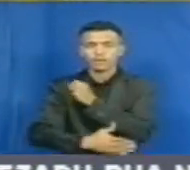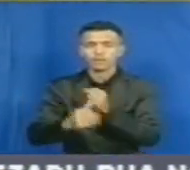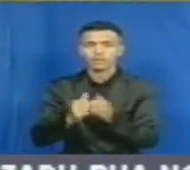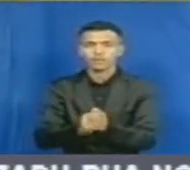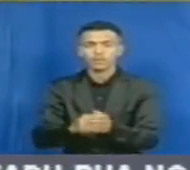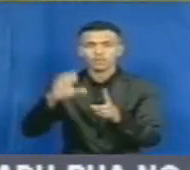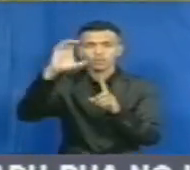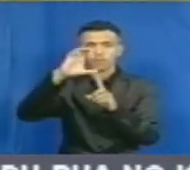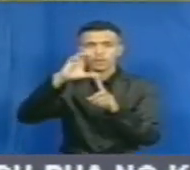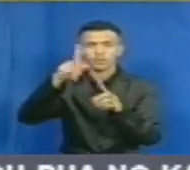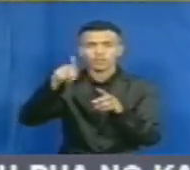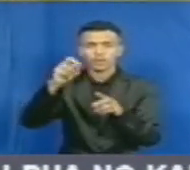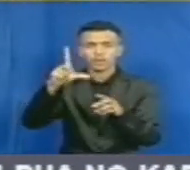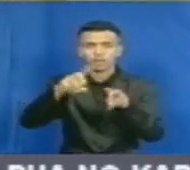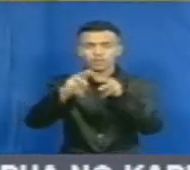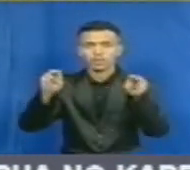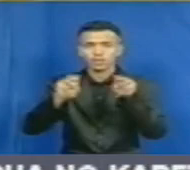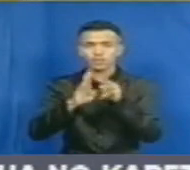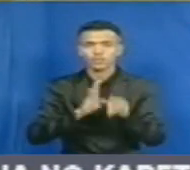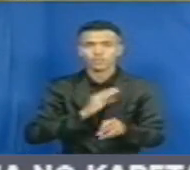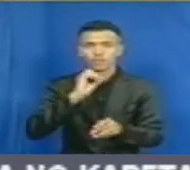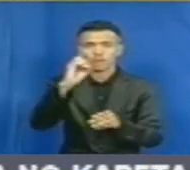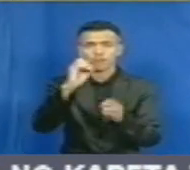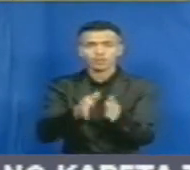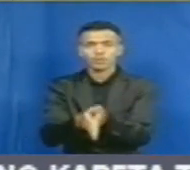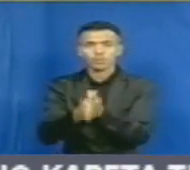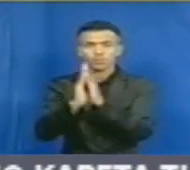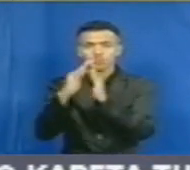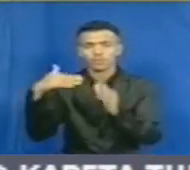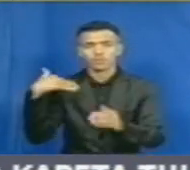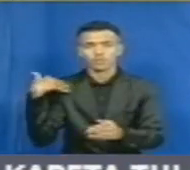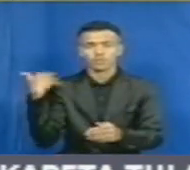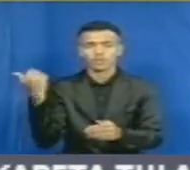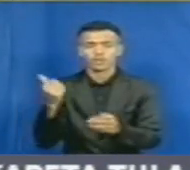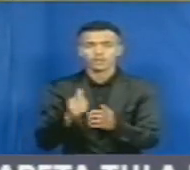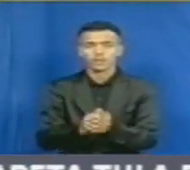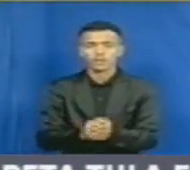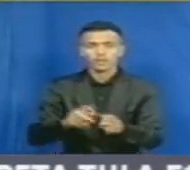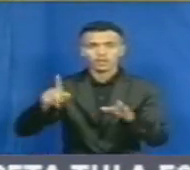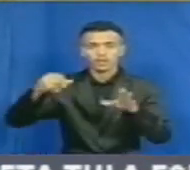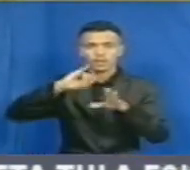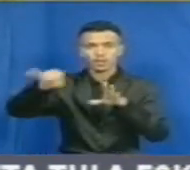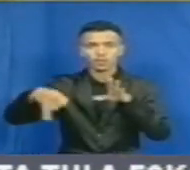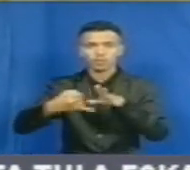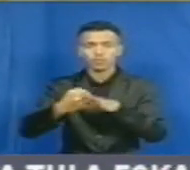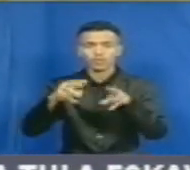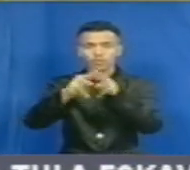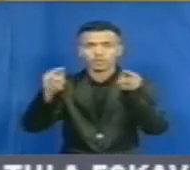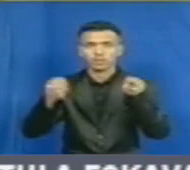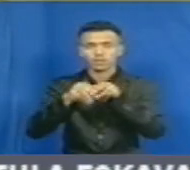município de Vovanaru, a turma da comunidade de Vototo, nomos da jovem Vototo, neve pertence ao município de